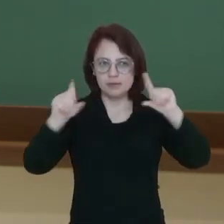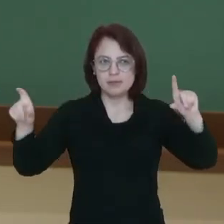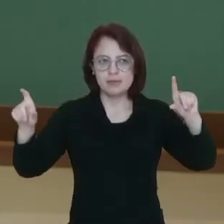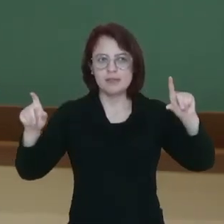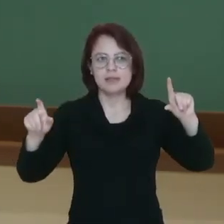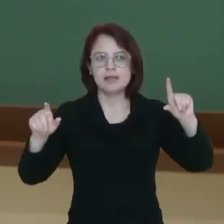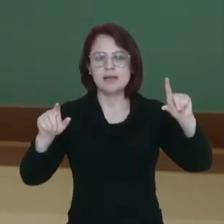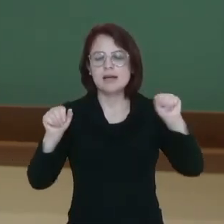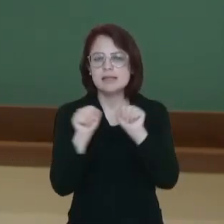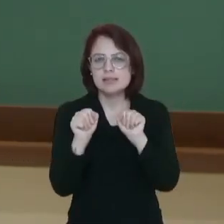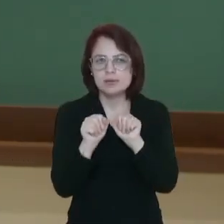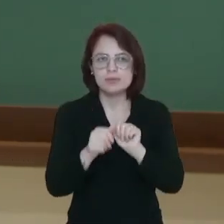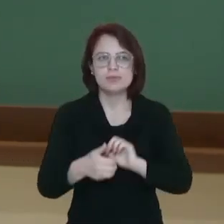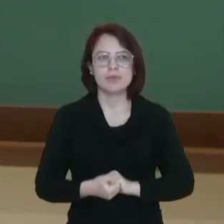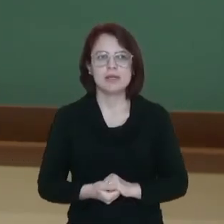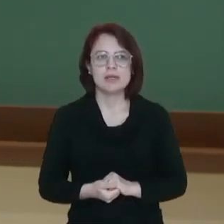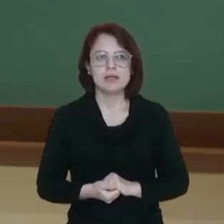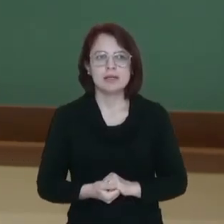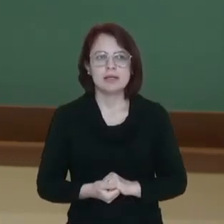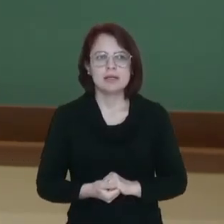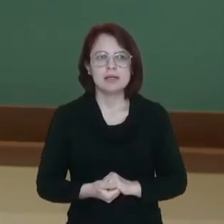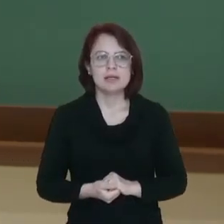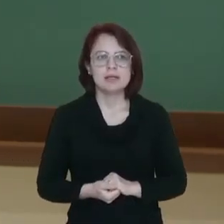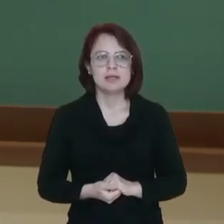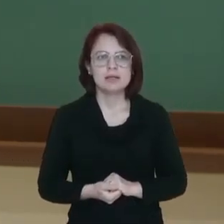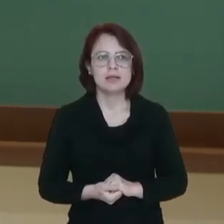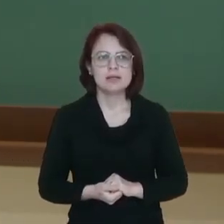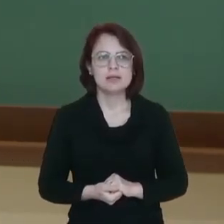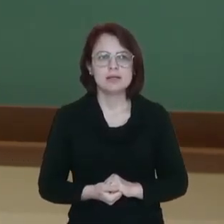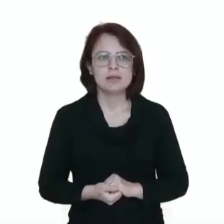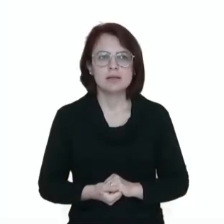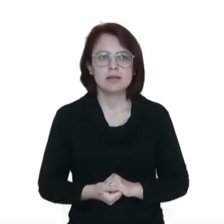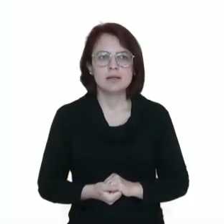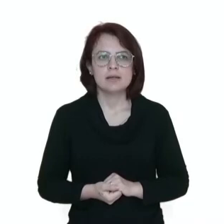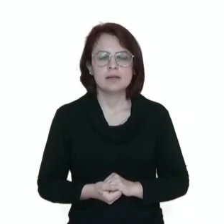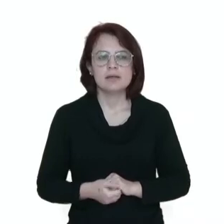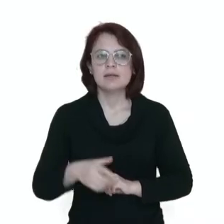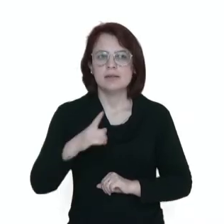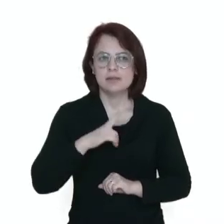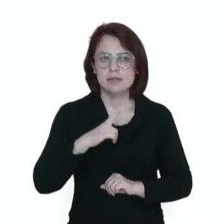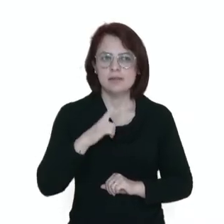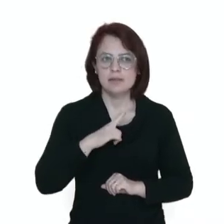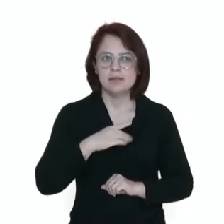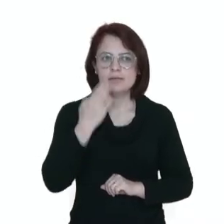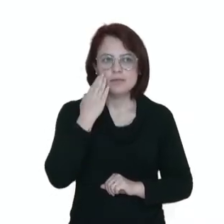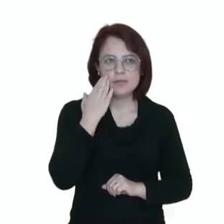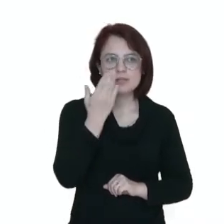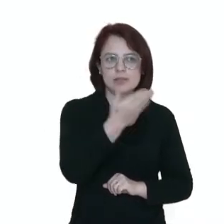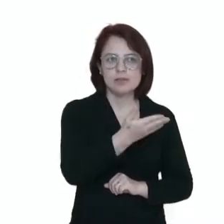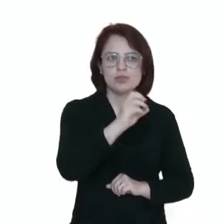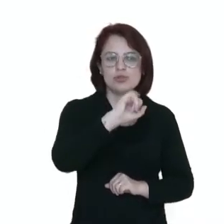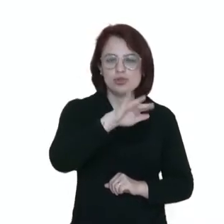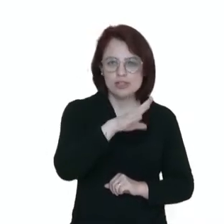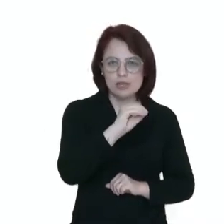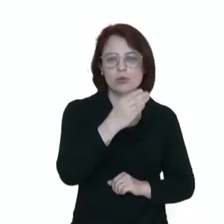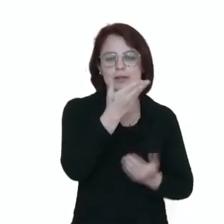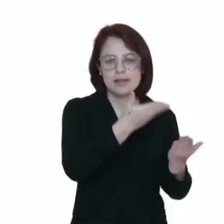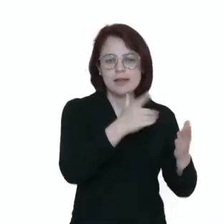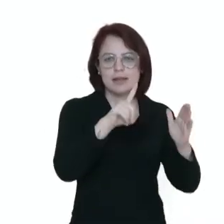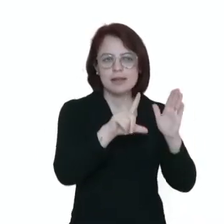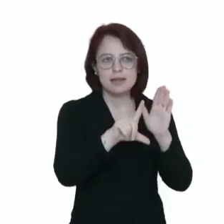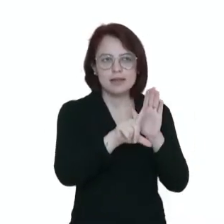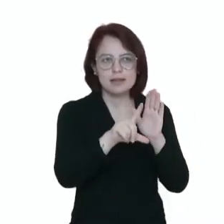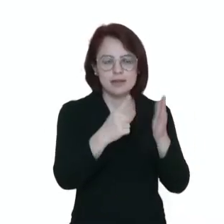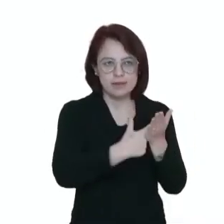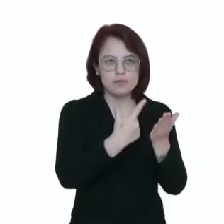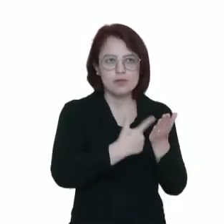agente. Já a voz passiva, este livro foi escrito por uma mulher. Então, sujeito livro, este livro sofreu